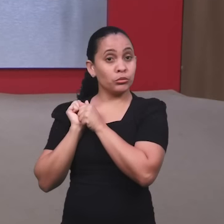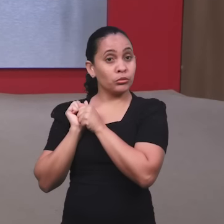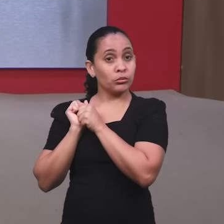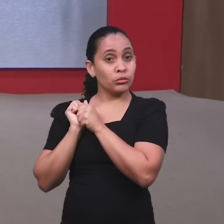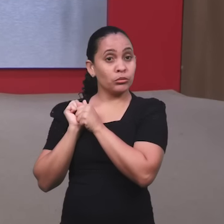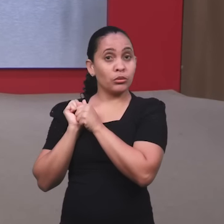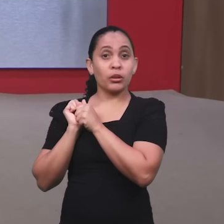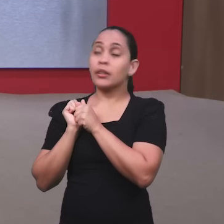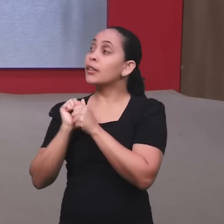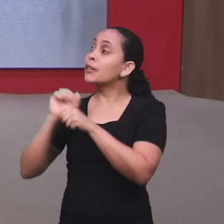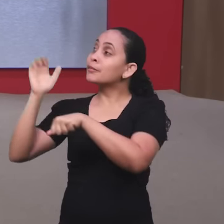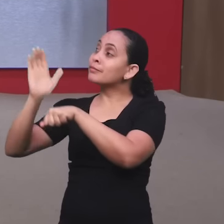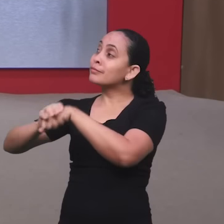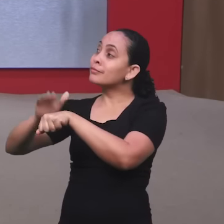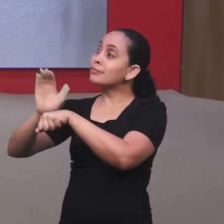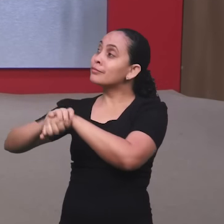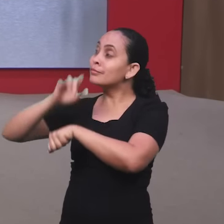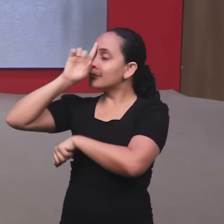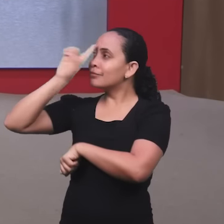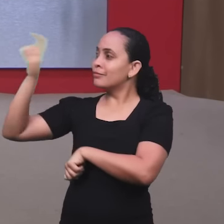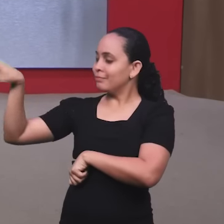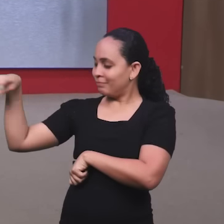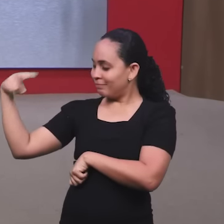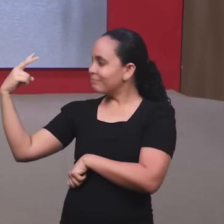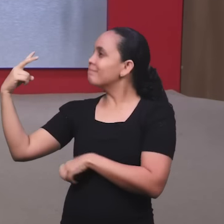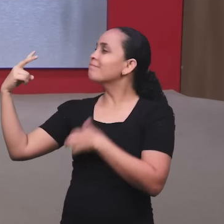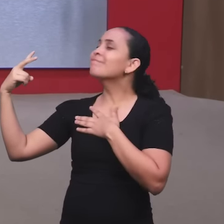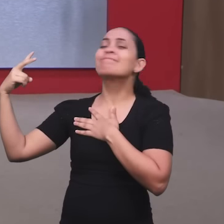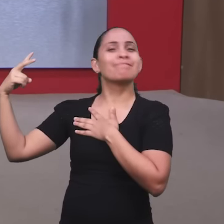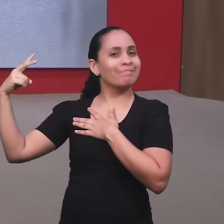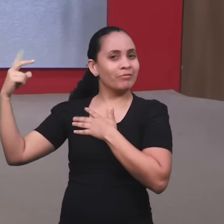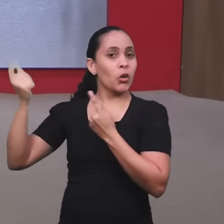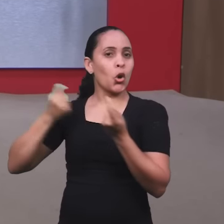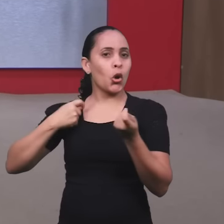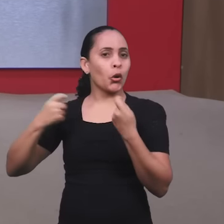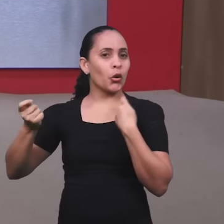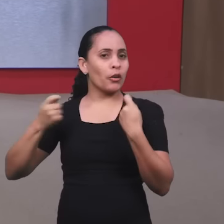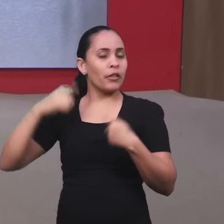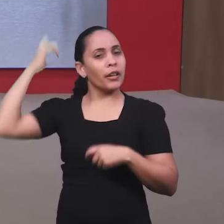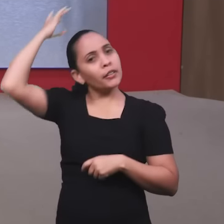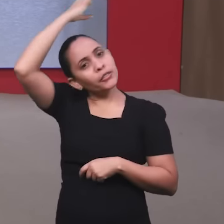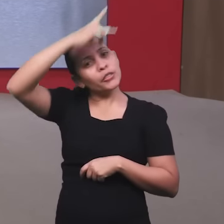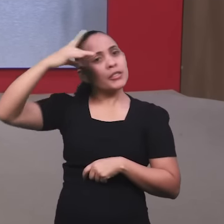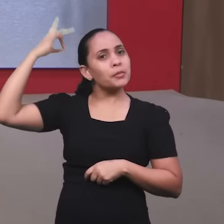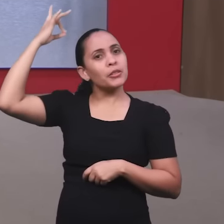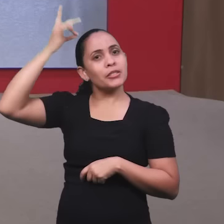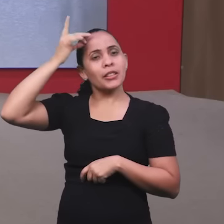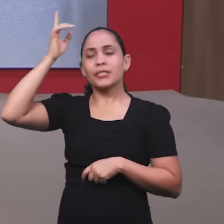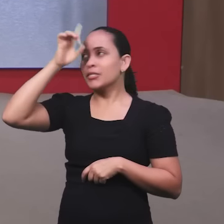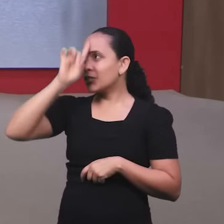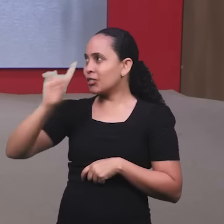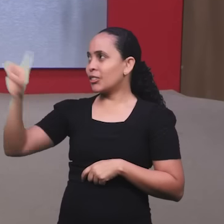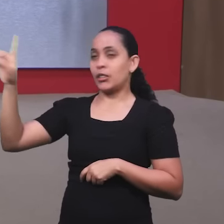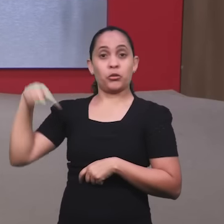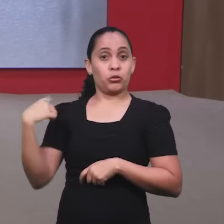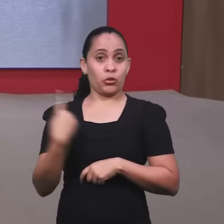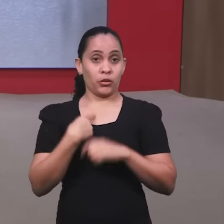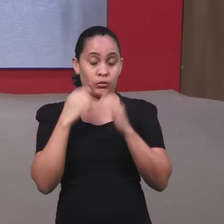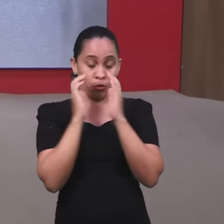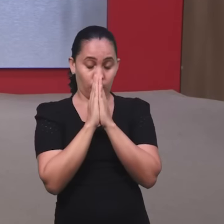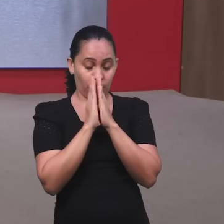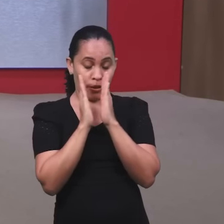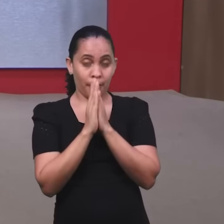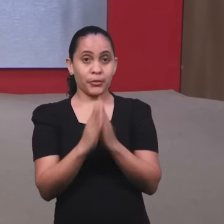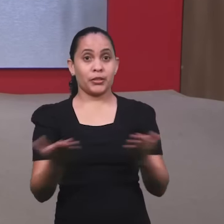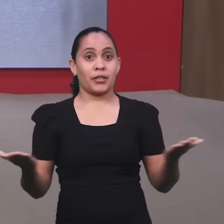coisas estão debaixo do seu olhar e sob o governo do Espírito Santo de Deus. Oremos ao Senhor